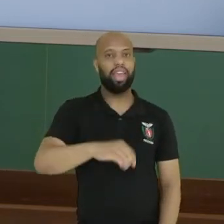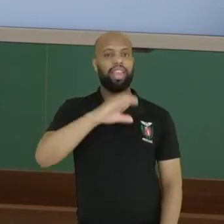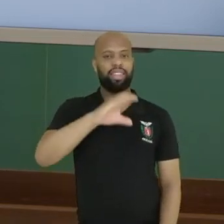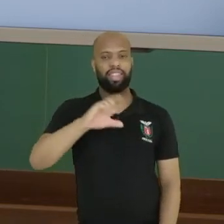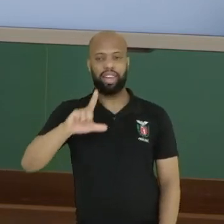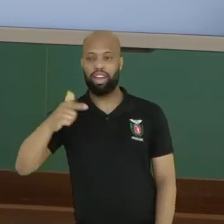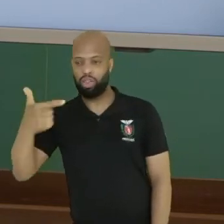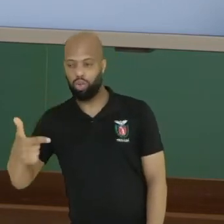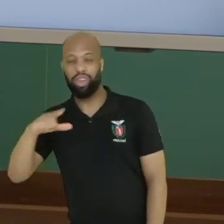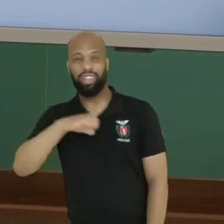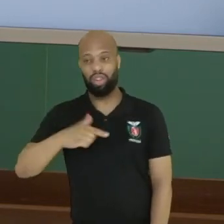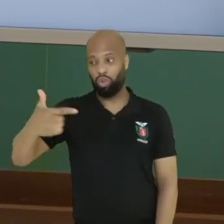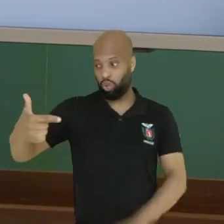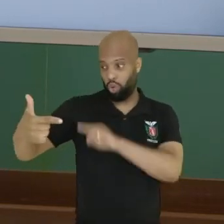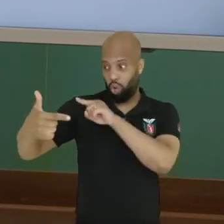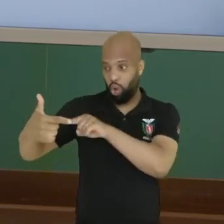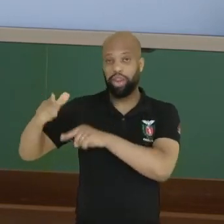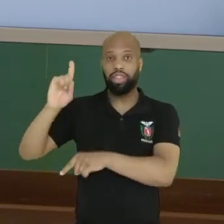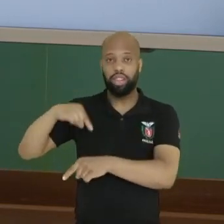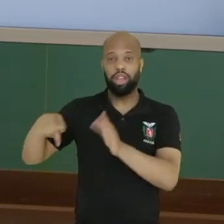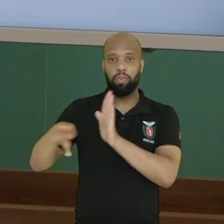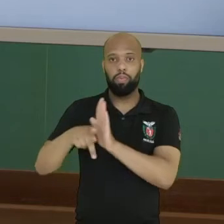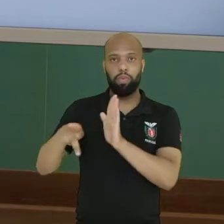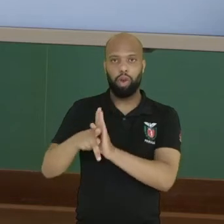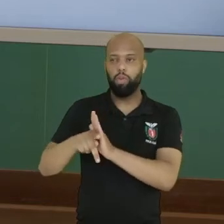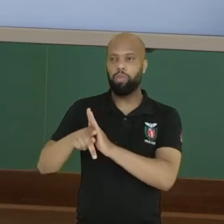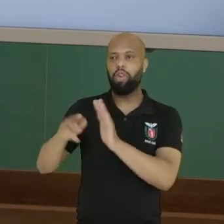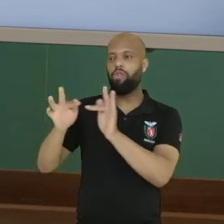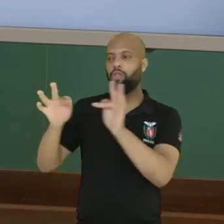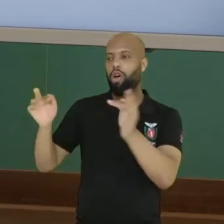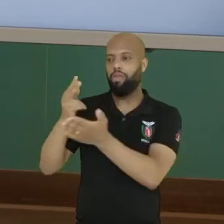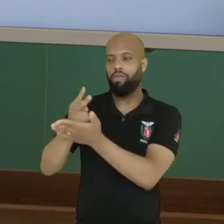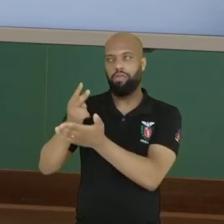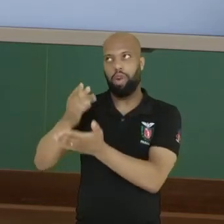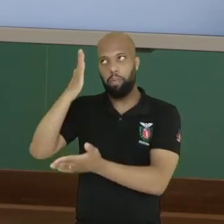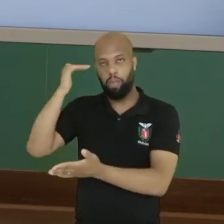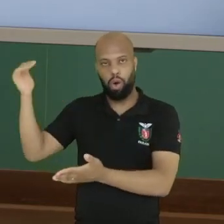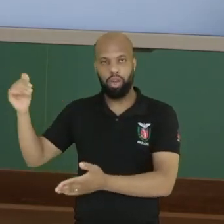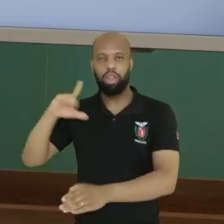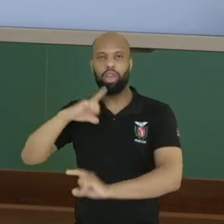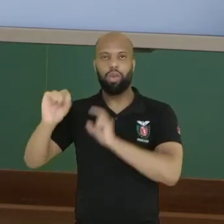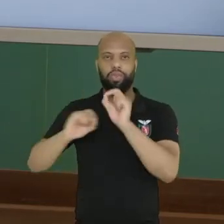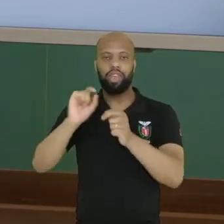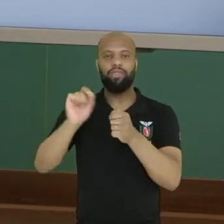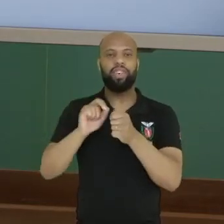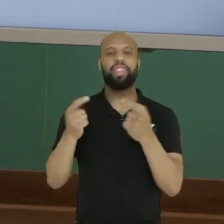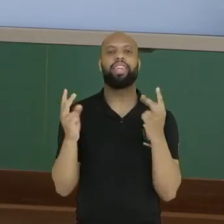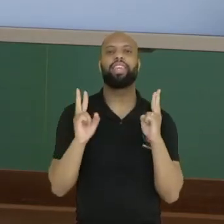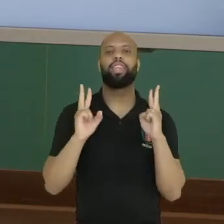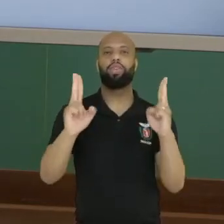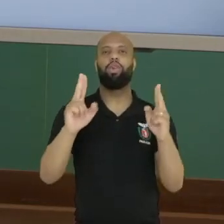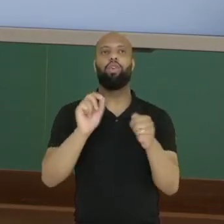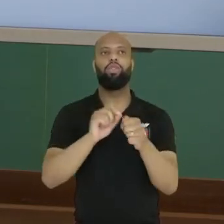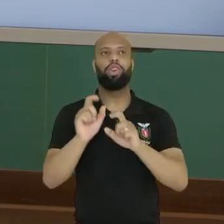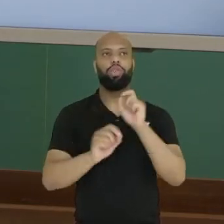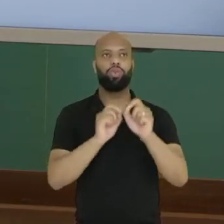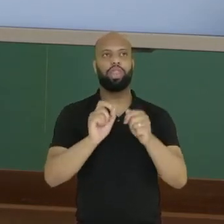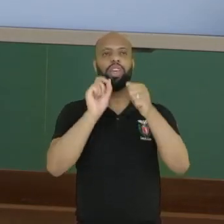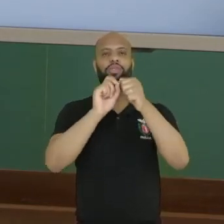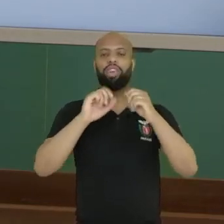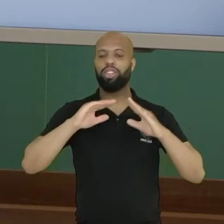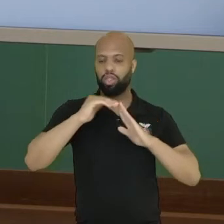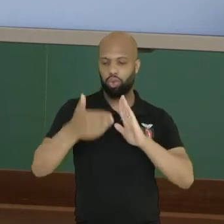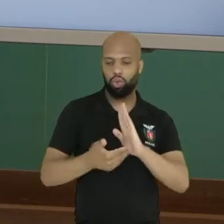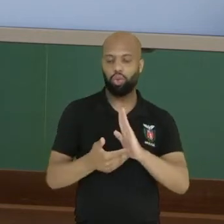ele tem o 2 lá como parte da sua fórmula molecular, a gente precisa igualar a atomicidade, então a gente vai multiplicar esse